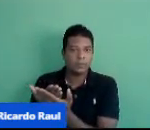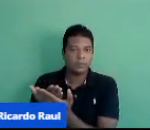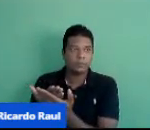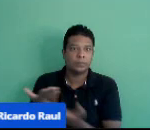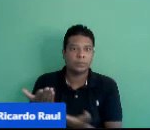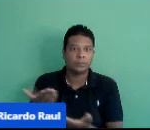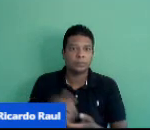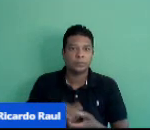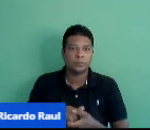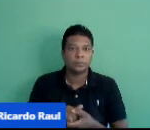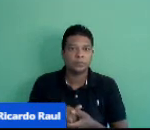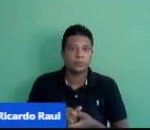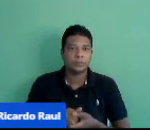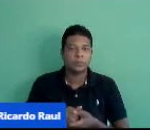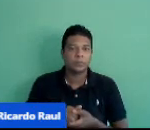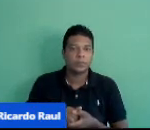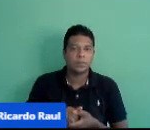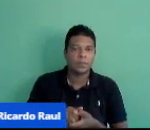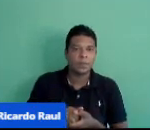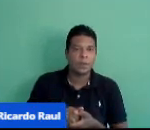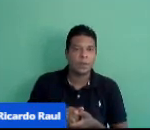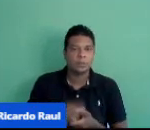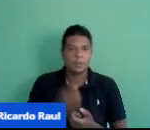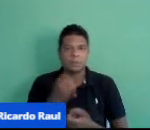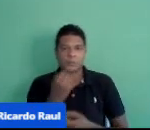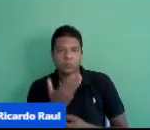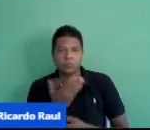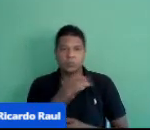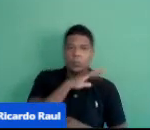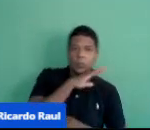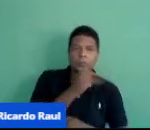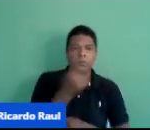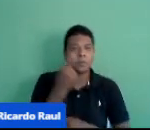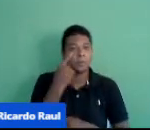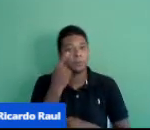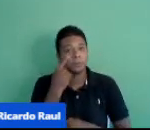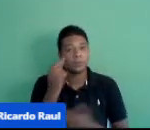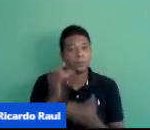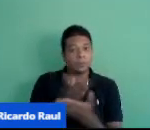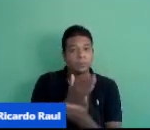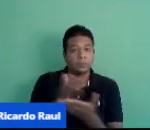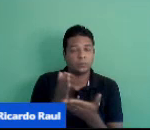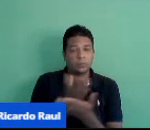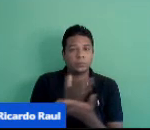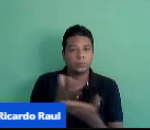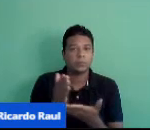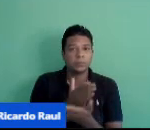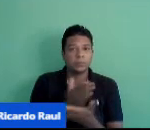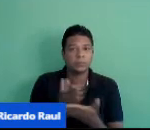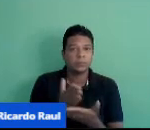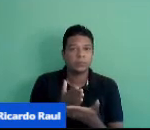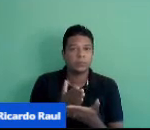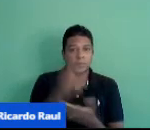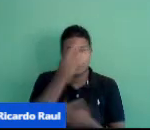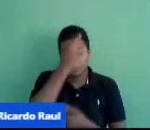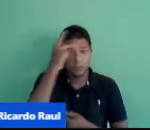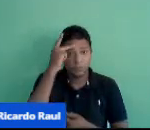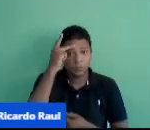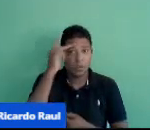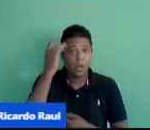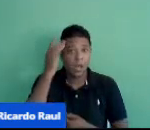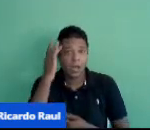não, isso é positivo e não é, né? Dependendo do ponto de vista e dependendo do que se tem